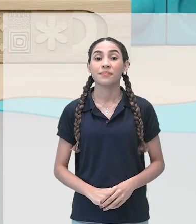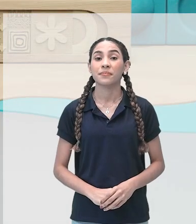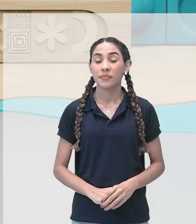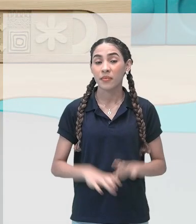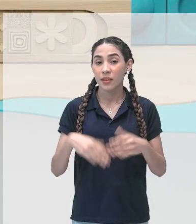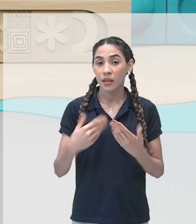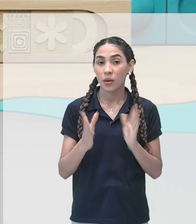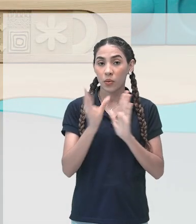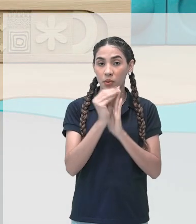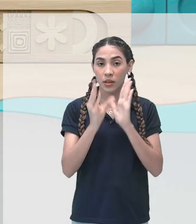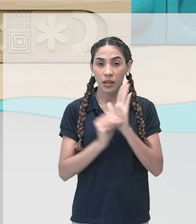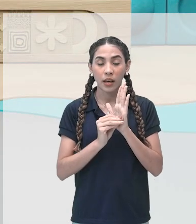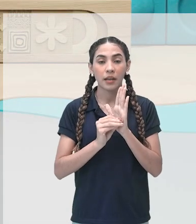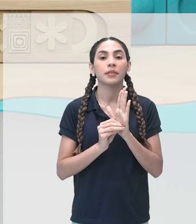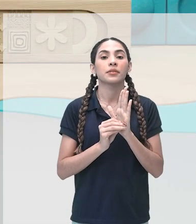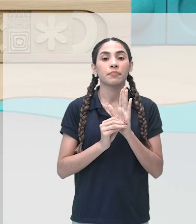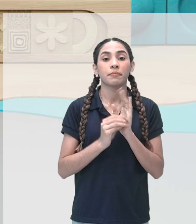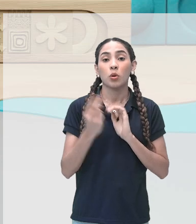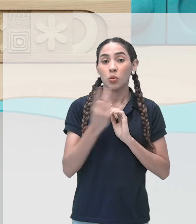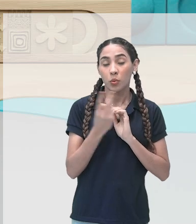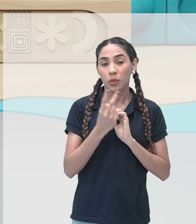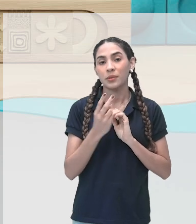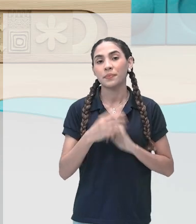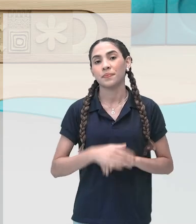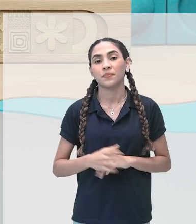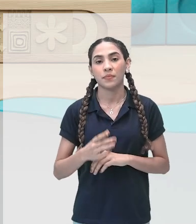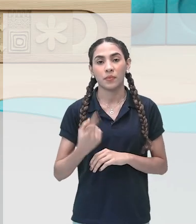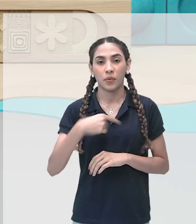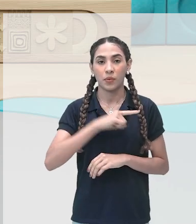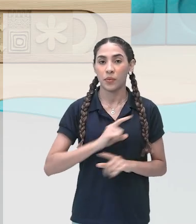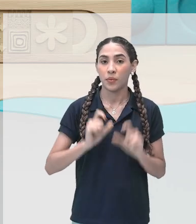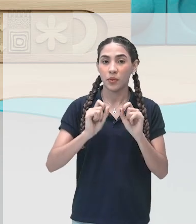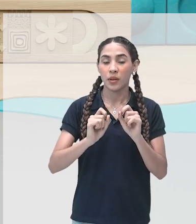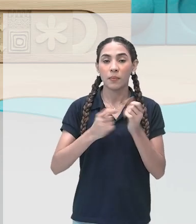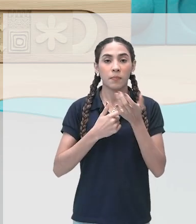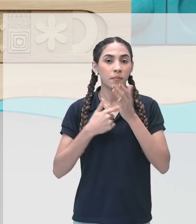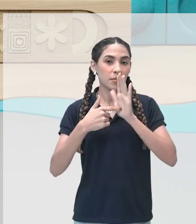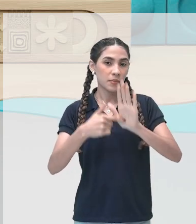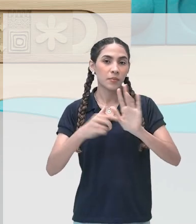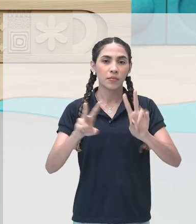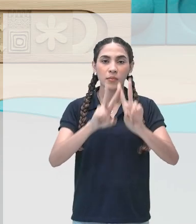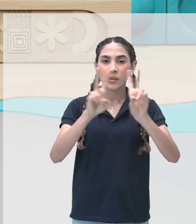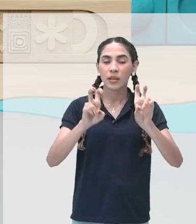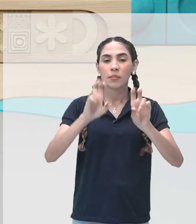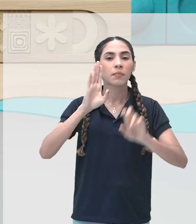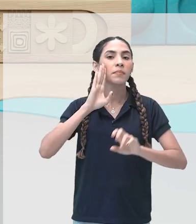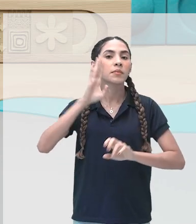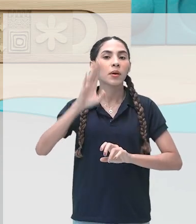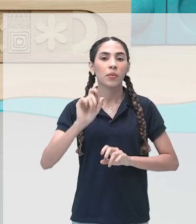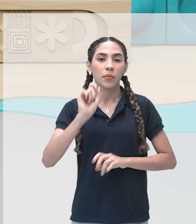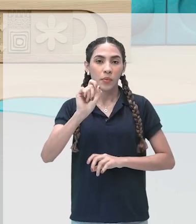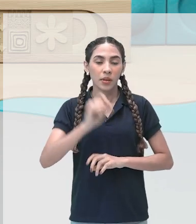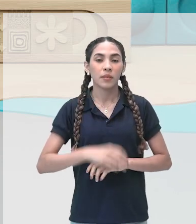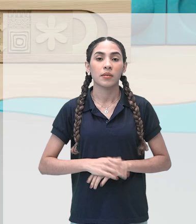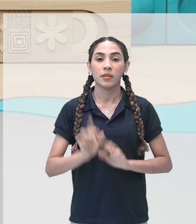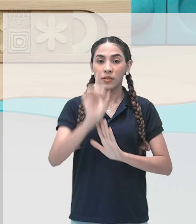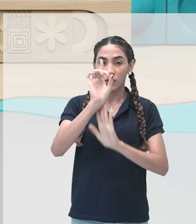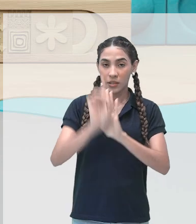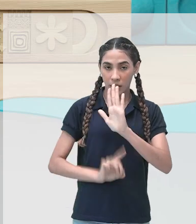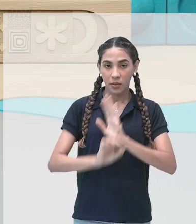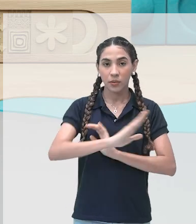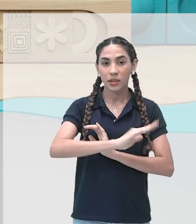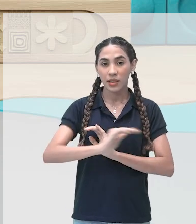Nesta unidade, segunda unidade do nosso módulo, nós colocamos ali como tema gerador a questão dos direitos